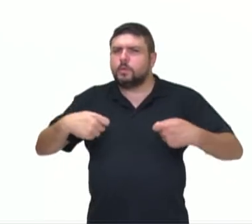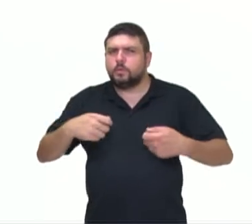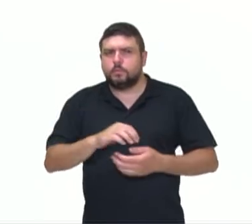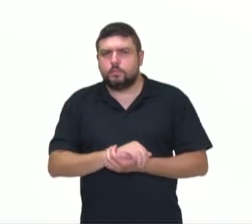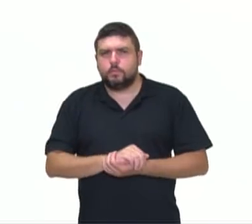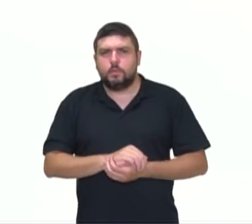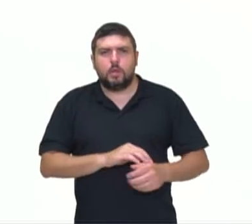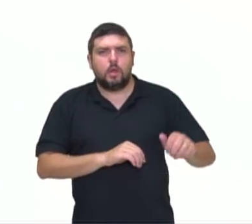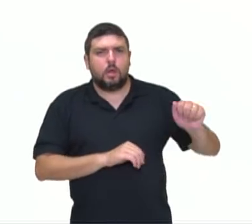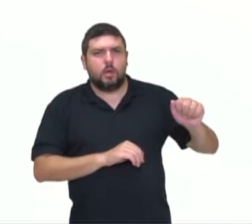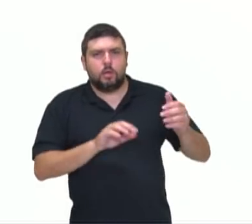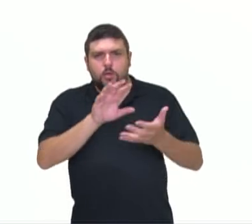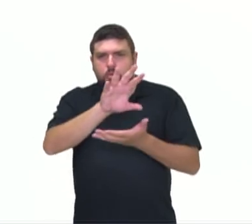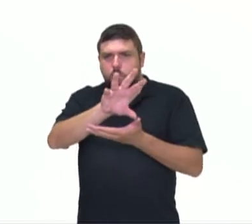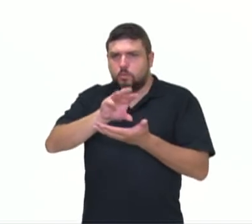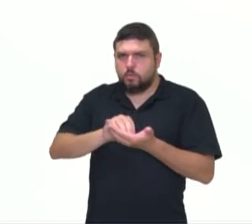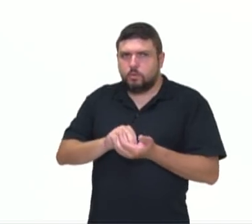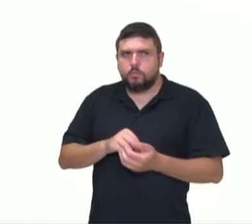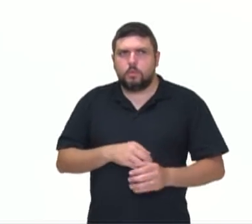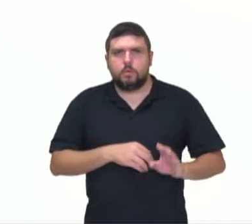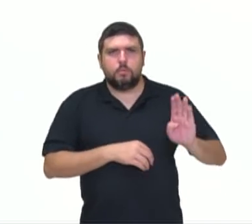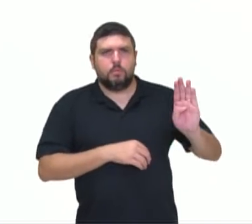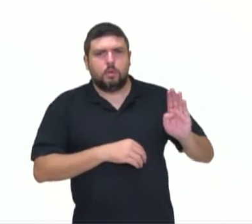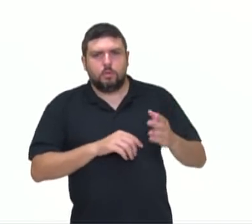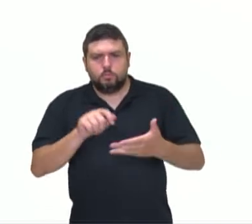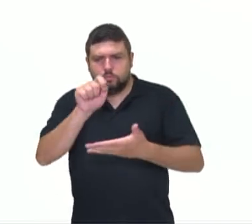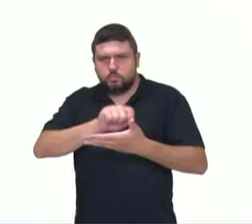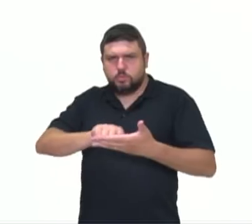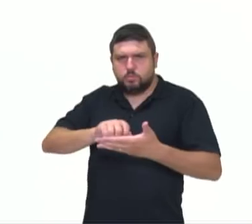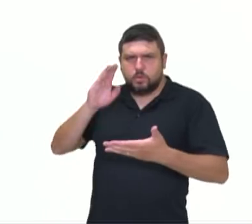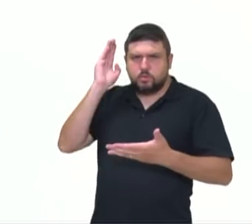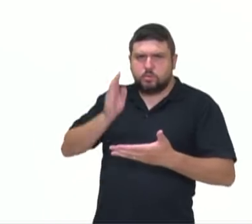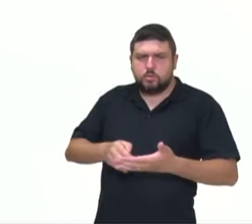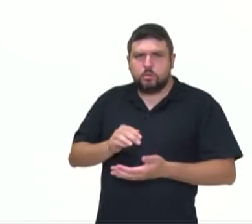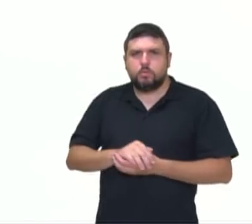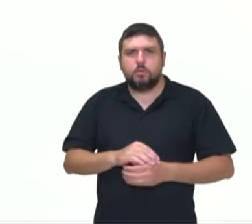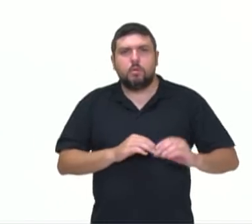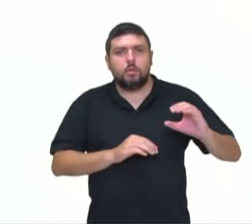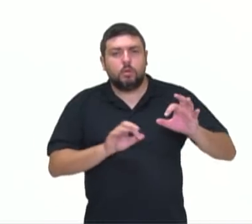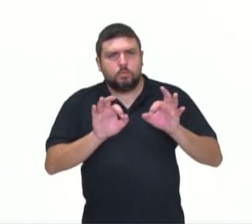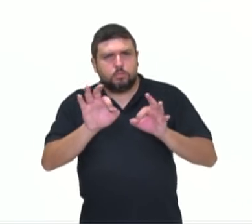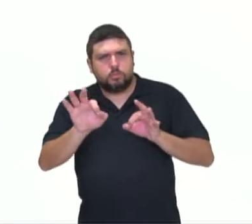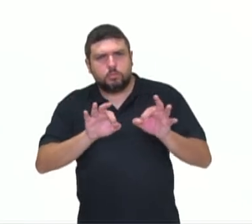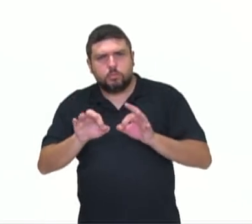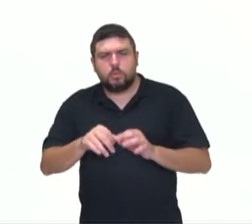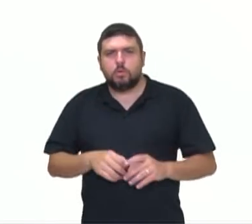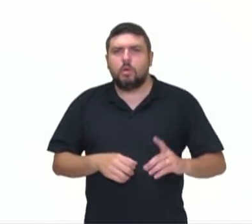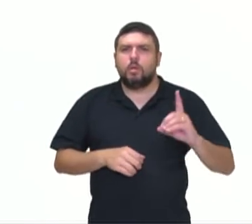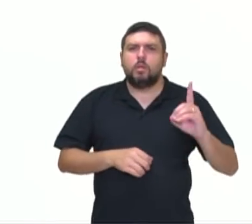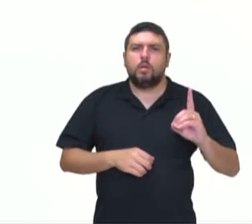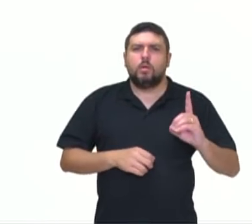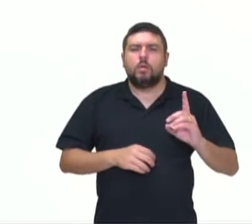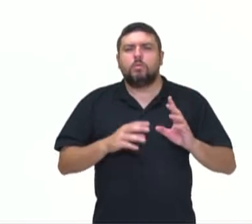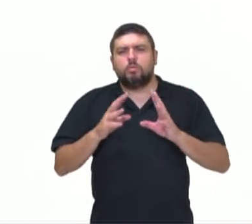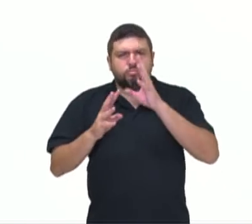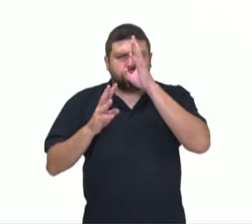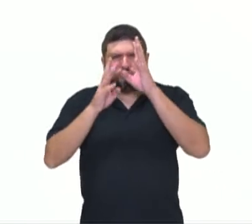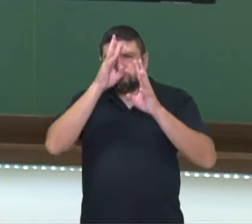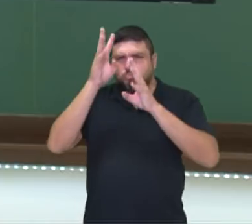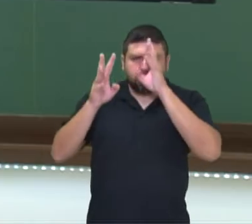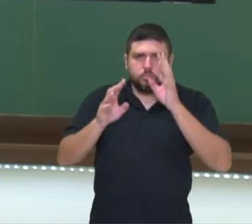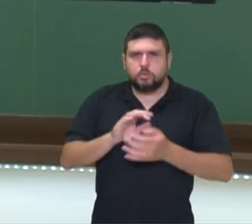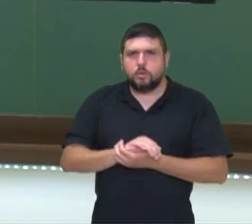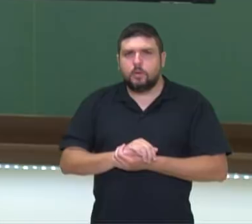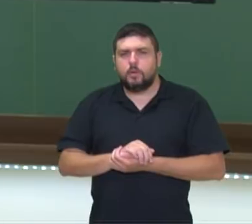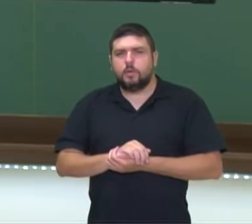copiar o texto, B, escrever direto, C, ter um planejamento, D, não seguir a proposta.